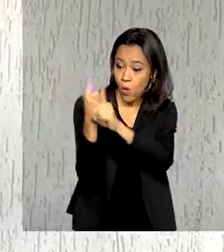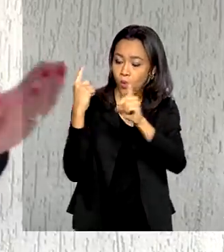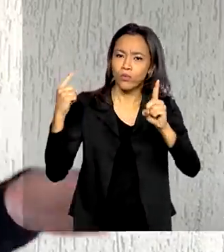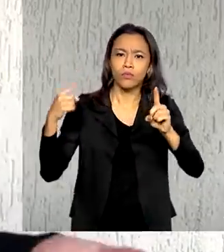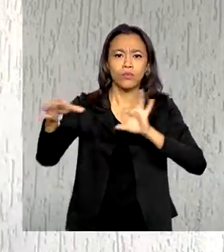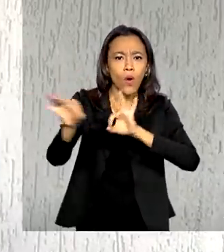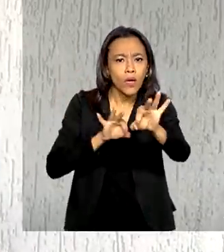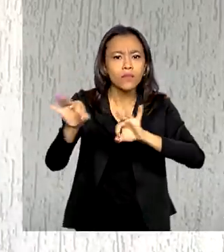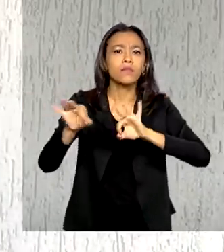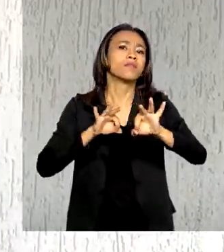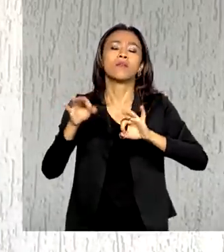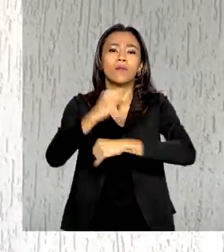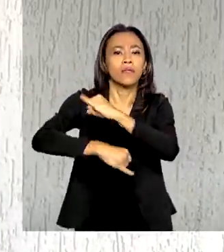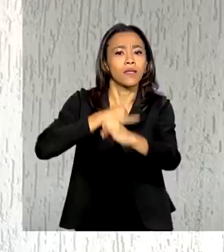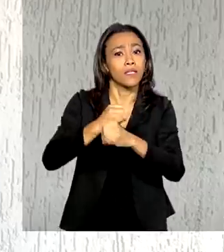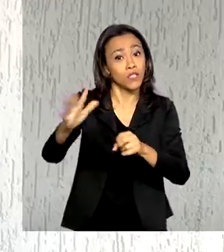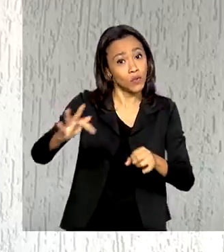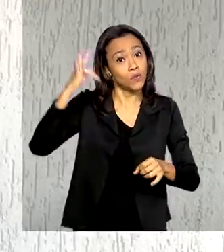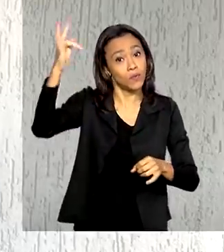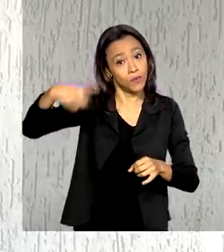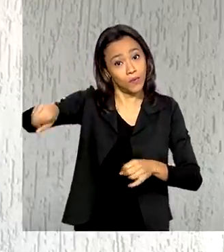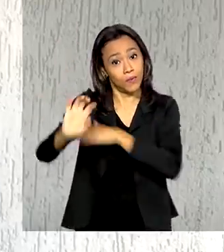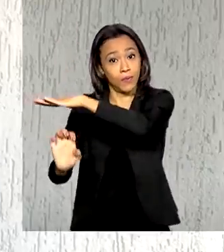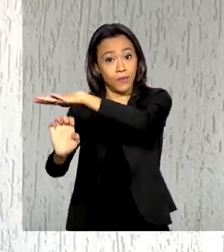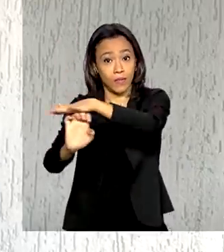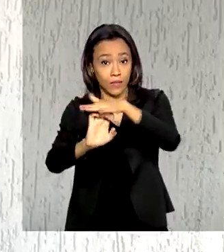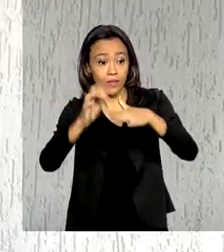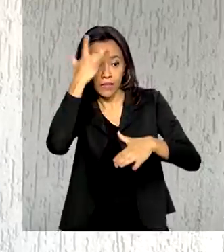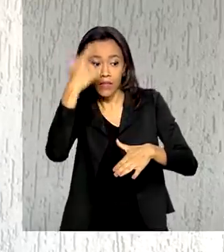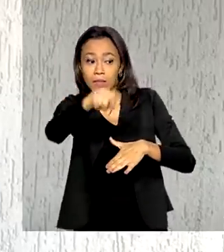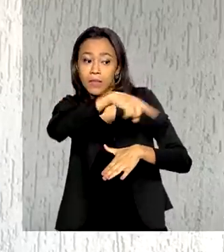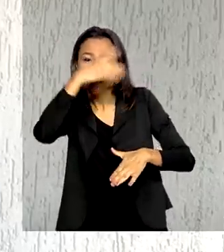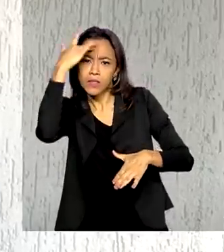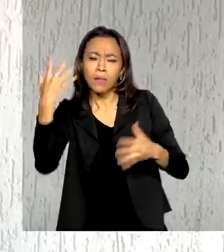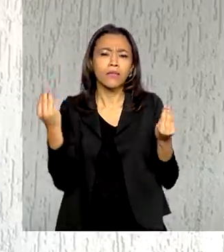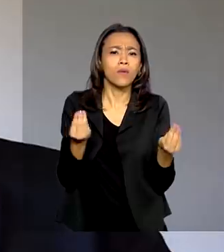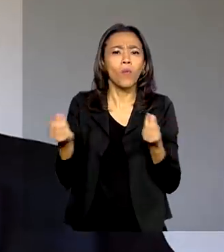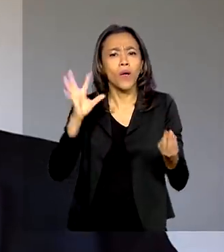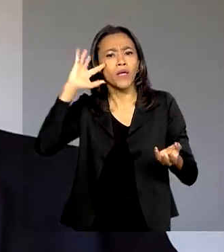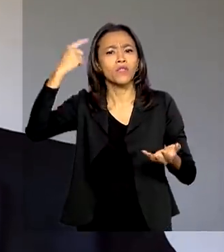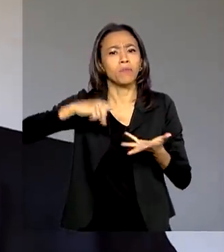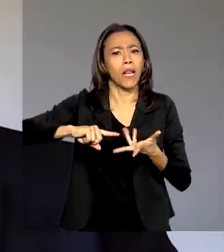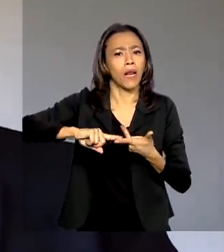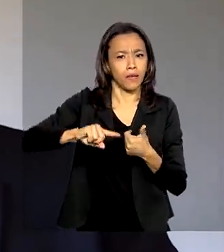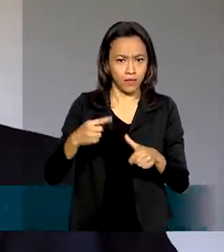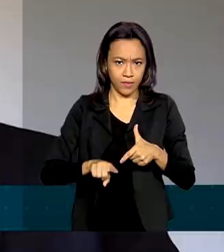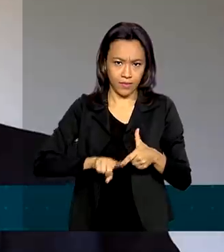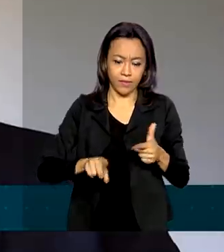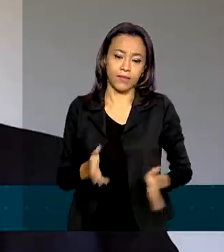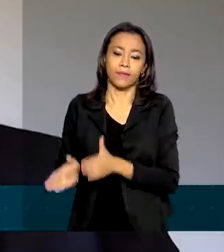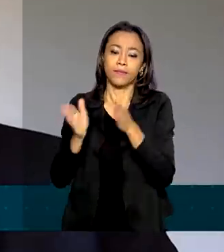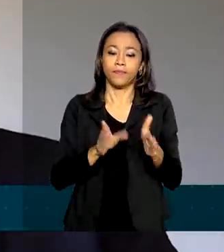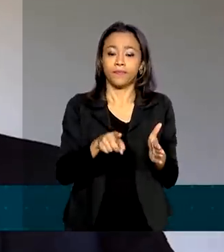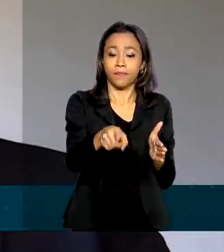entre as startups e os futuros clientes para encontrar as melhores saídas. A gente agora começou a realizar